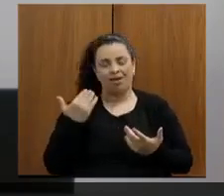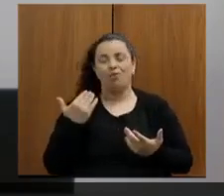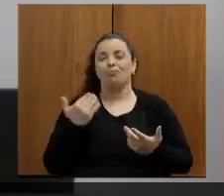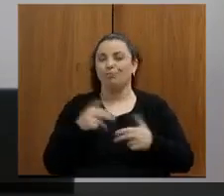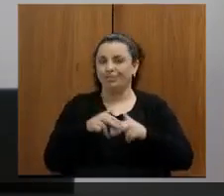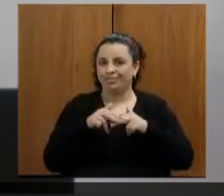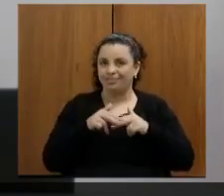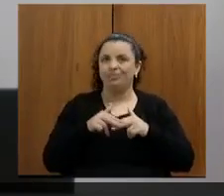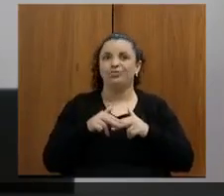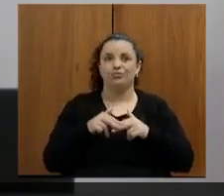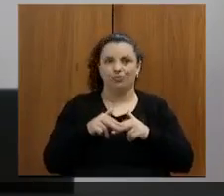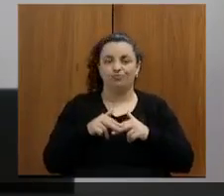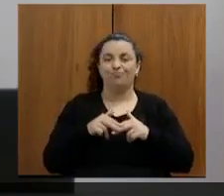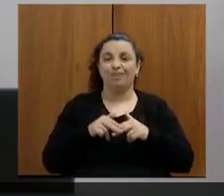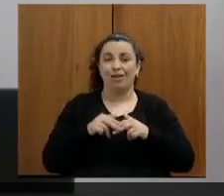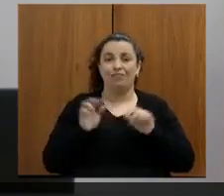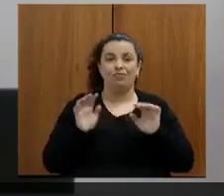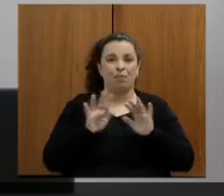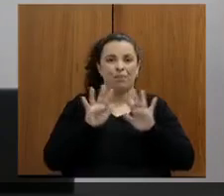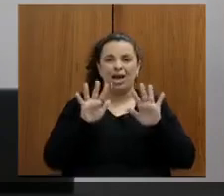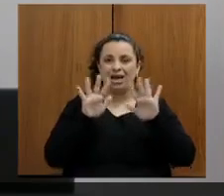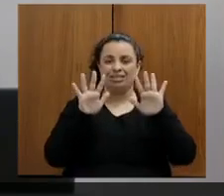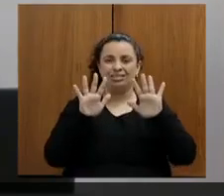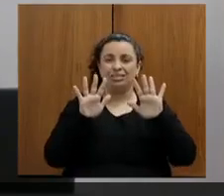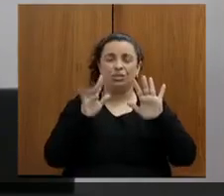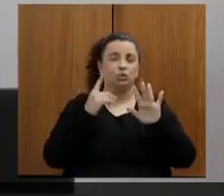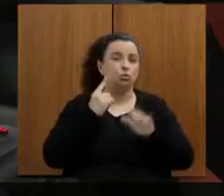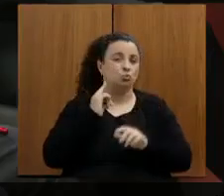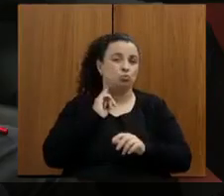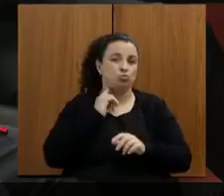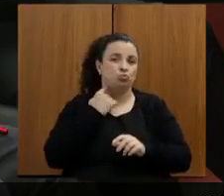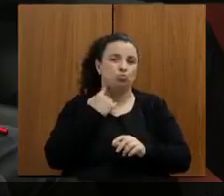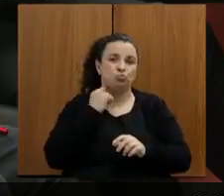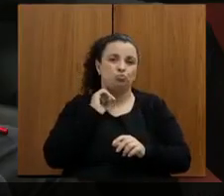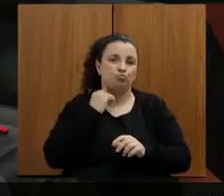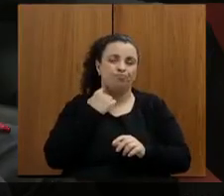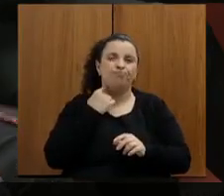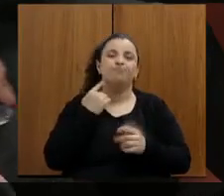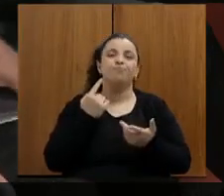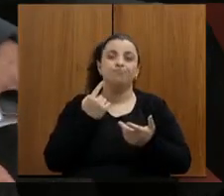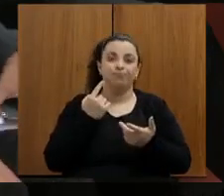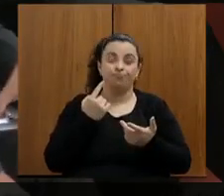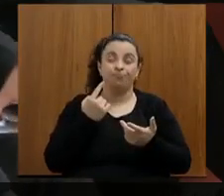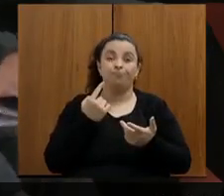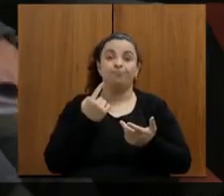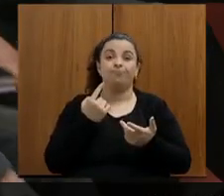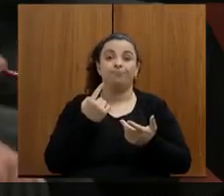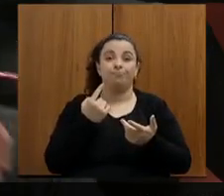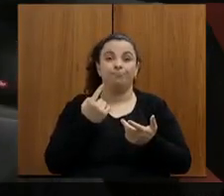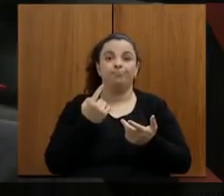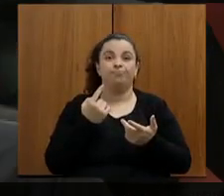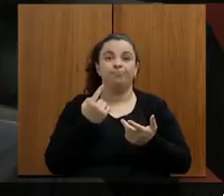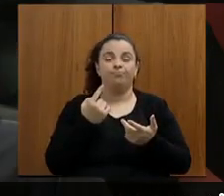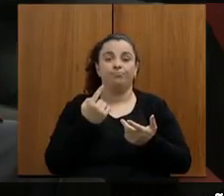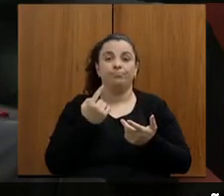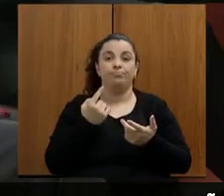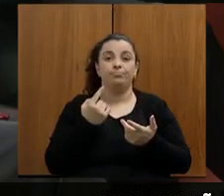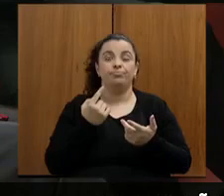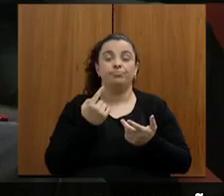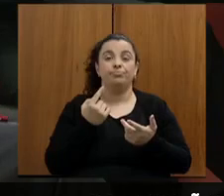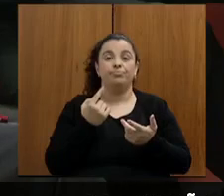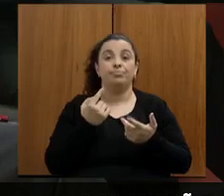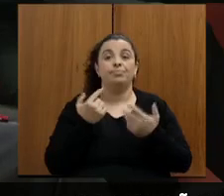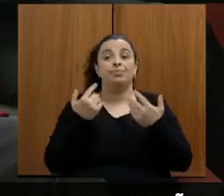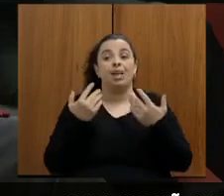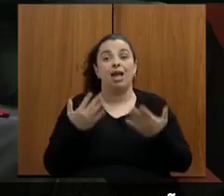virtude de intoxicação dessa fumaça tóxica do ocasionada pelos sente e essa